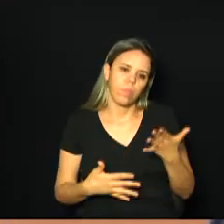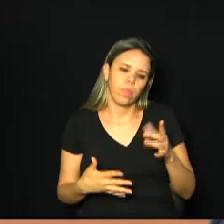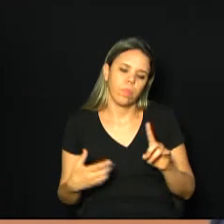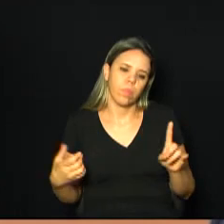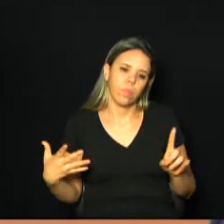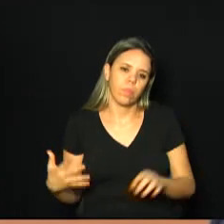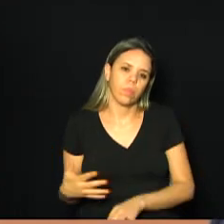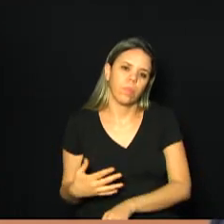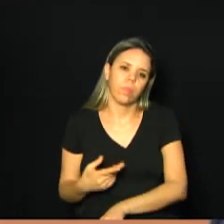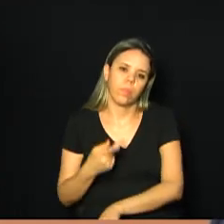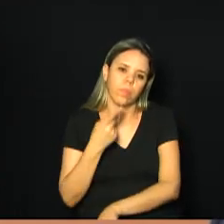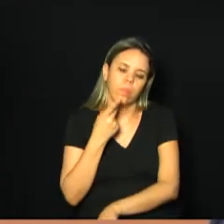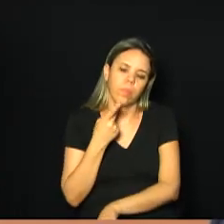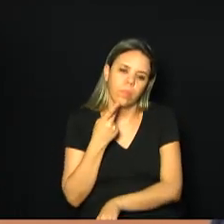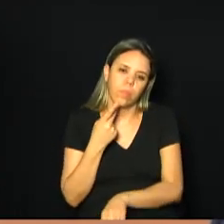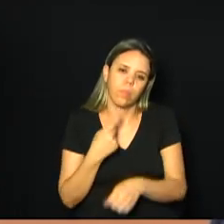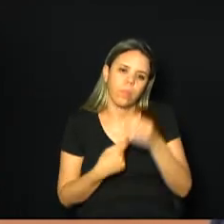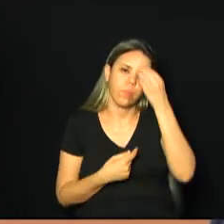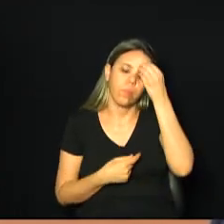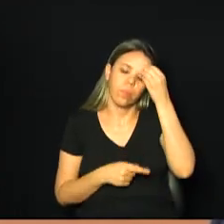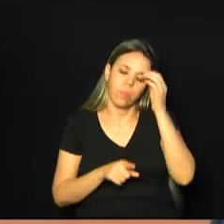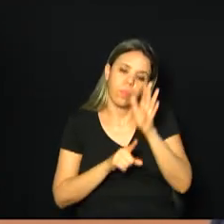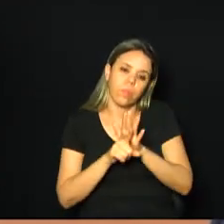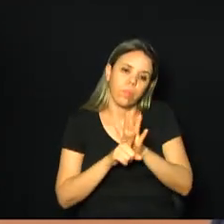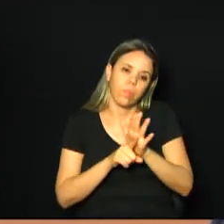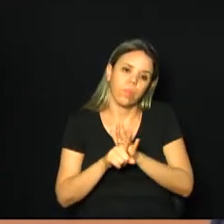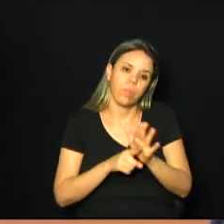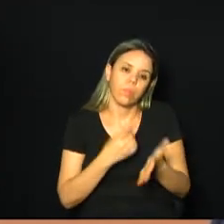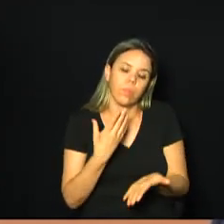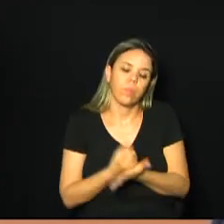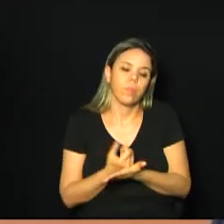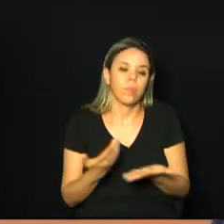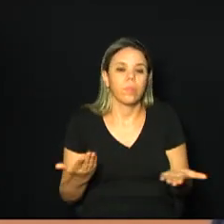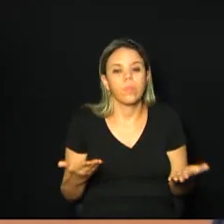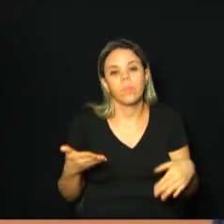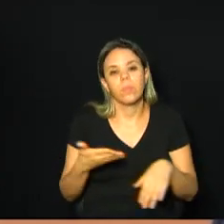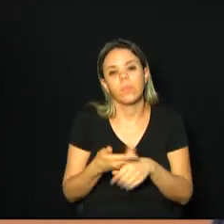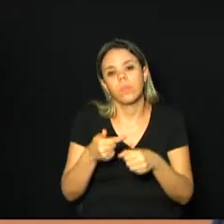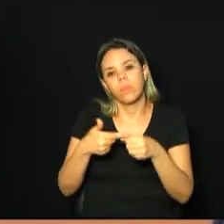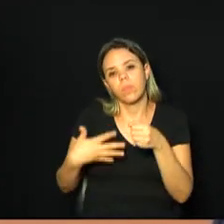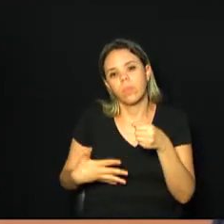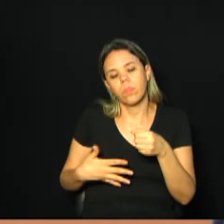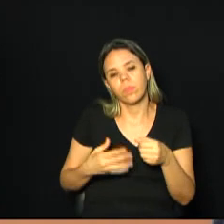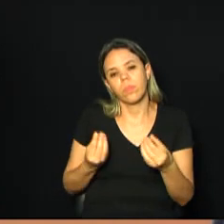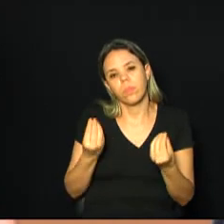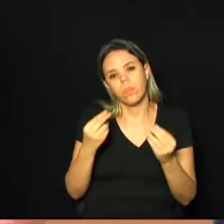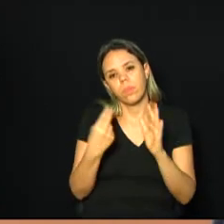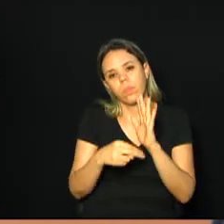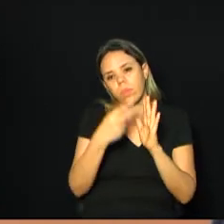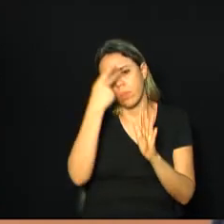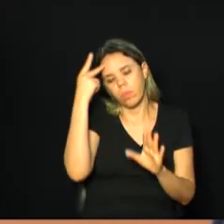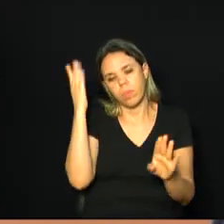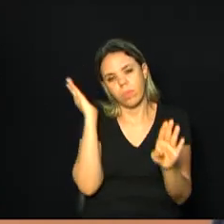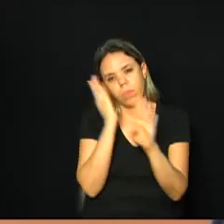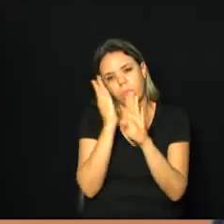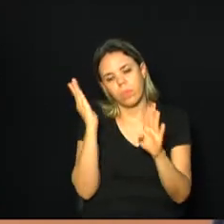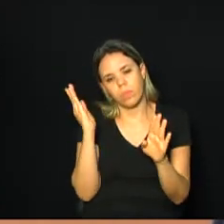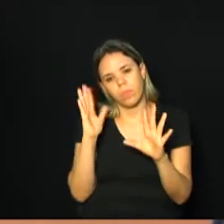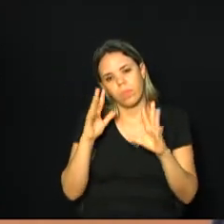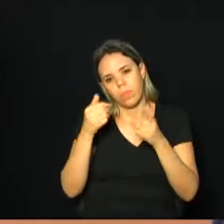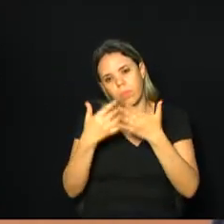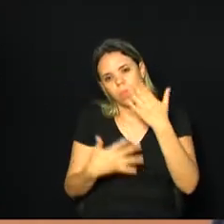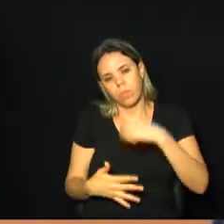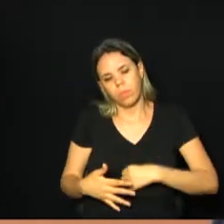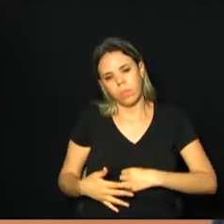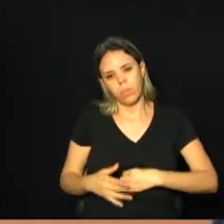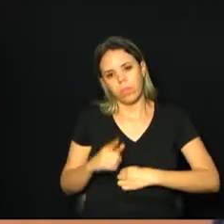né? A gente fala assim sobre a questão de dados. Hoje nós entramos no Google, você coloca o nome da pessoa, você puxa tudo ali.